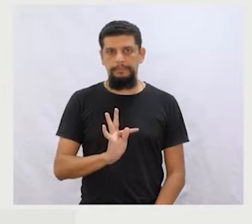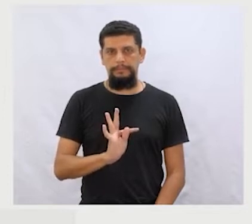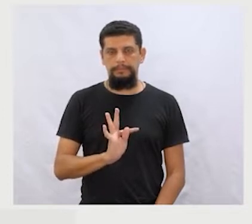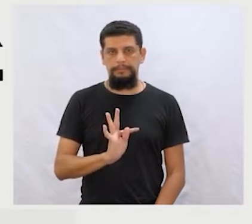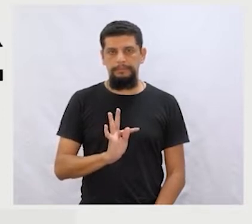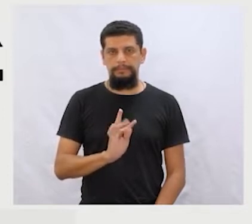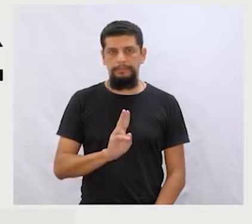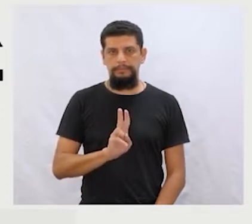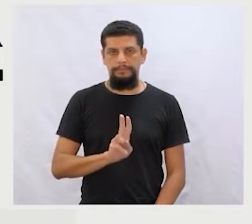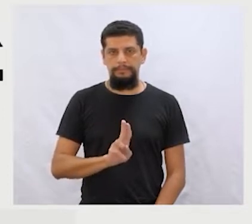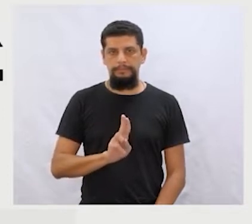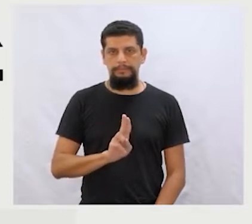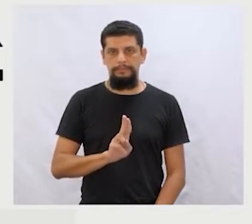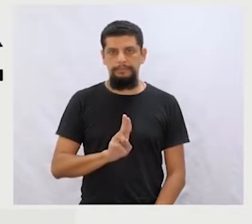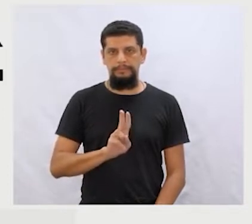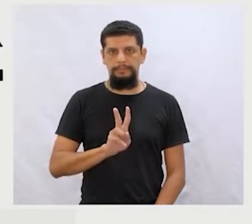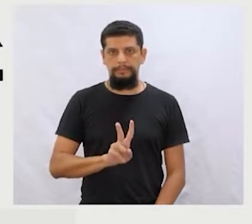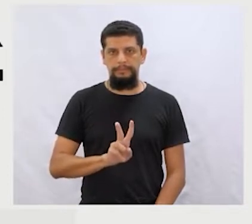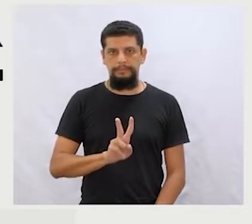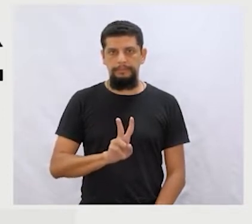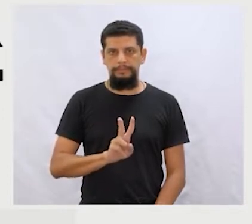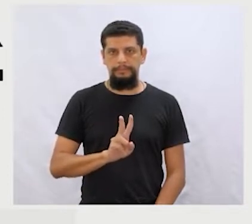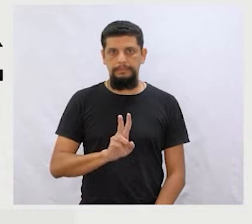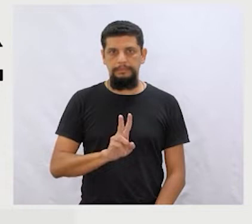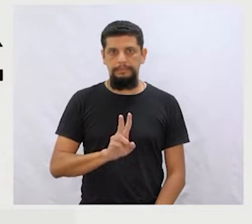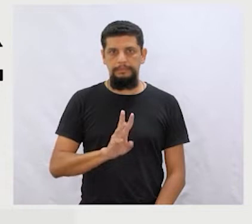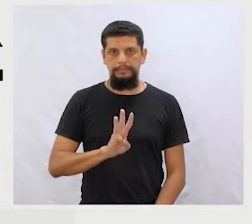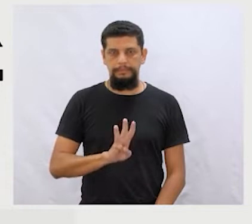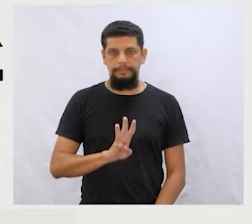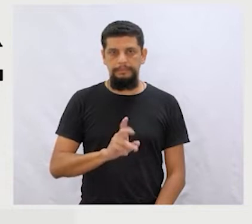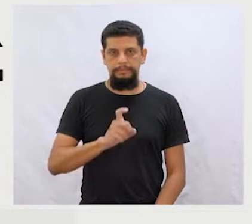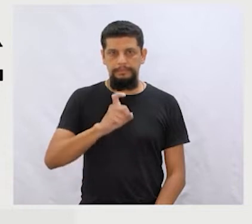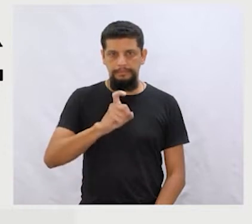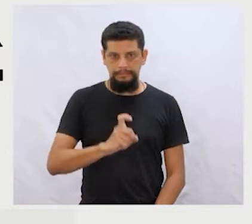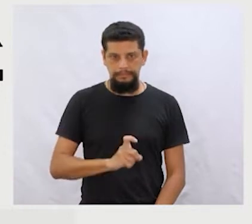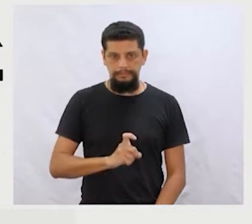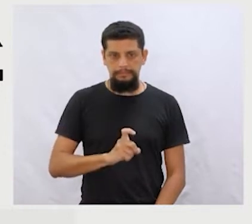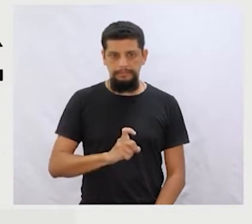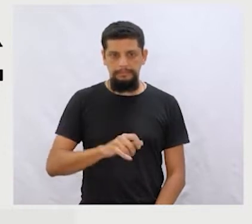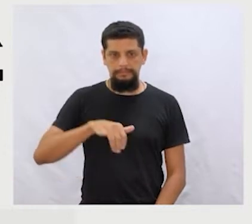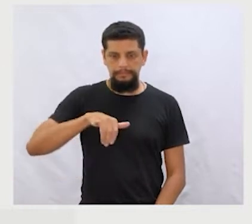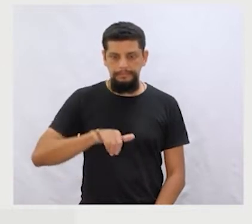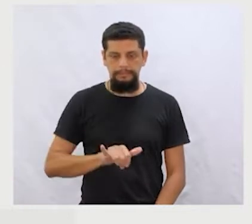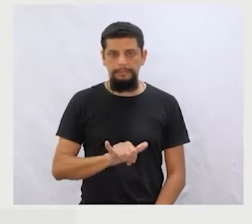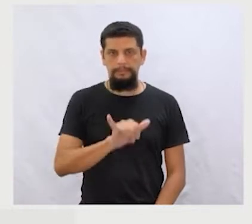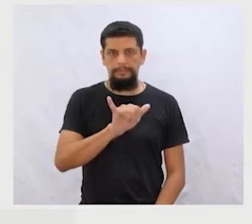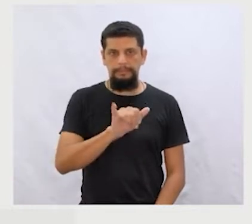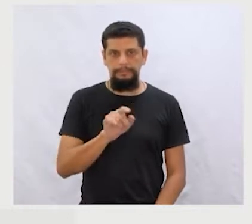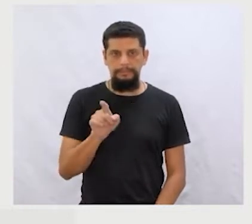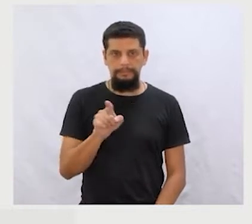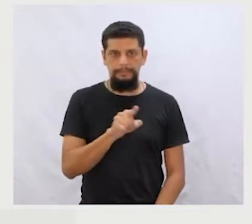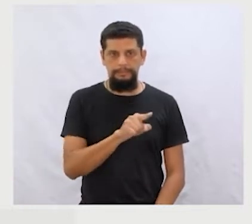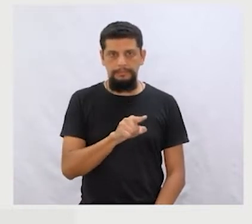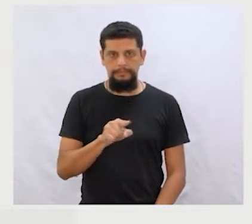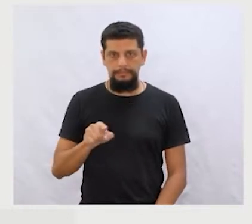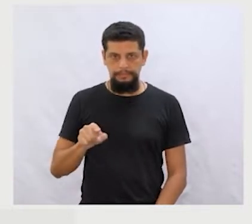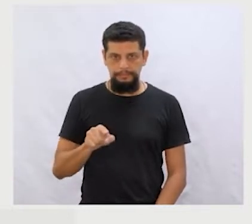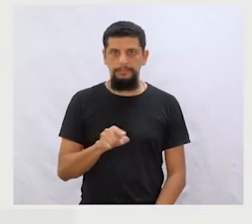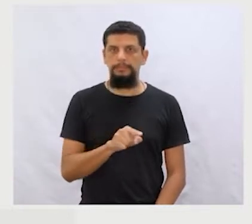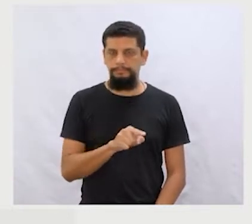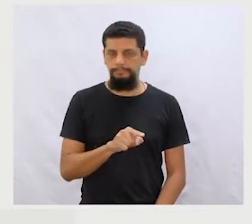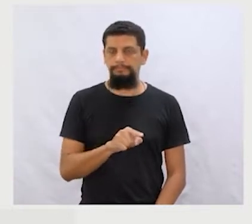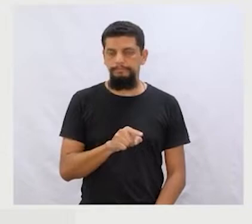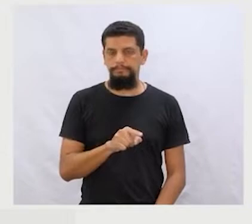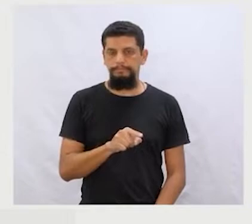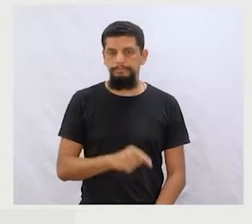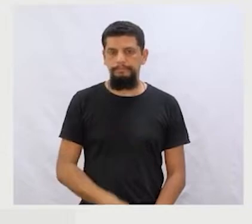T, U, V, W, X, Y, Z.